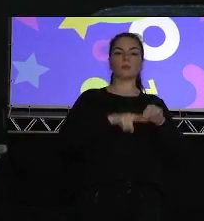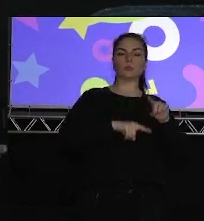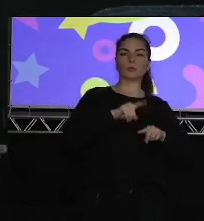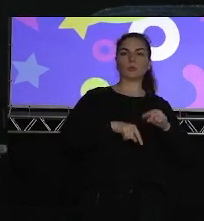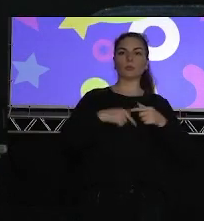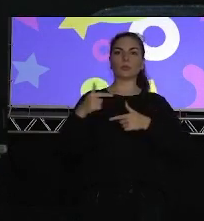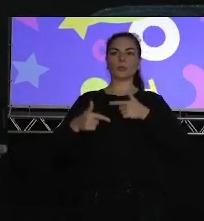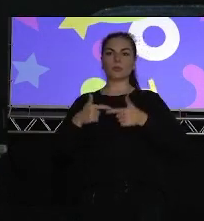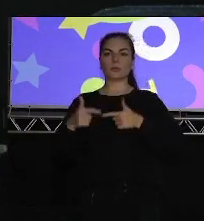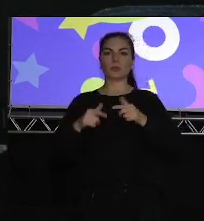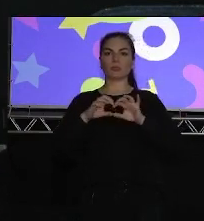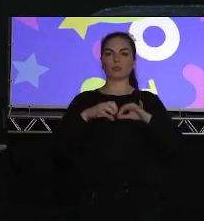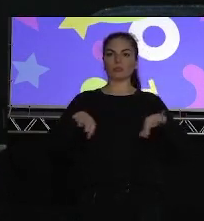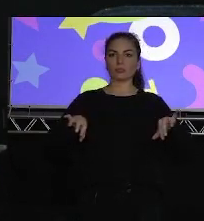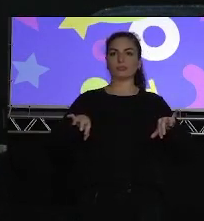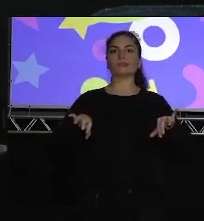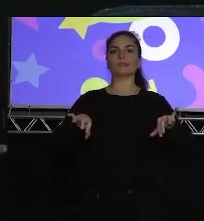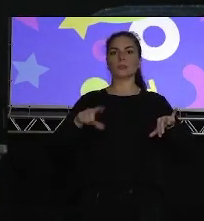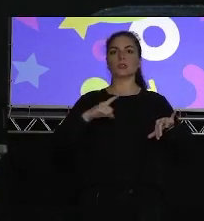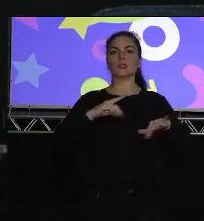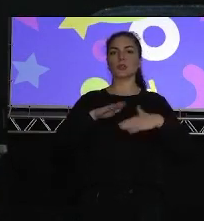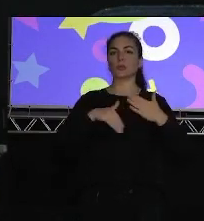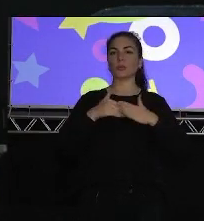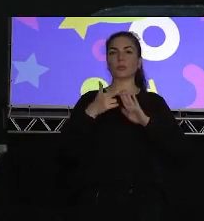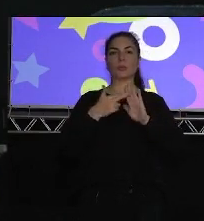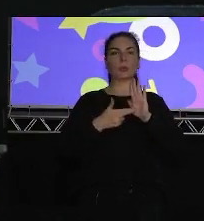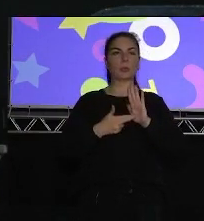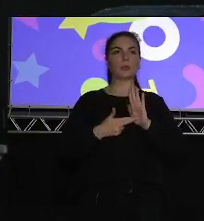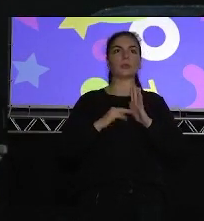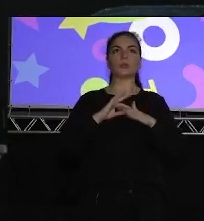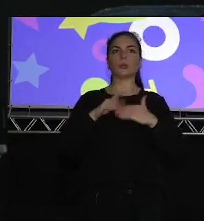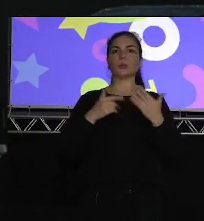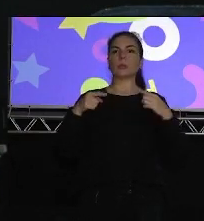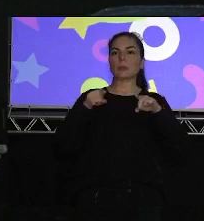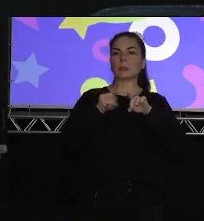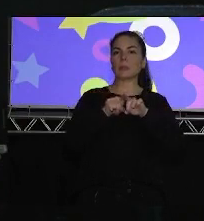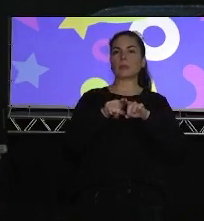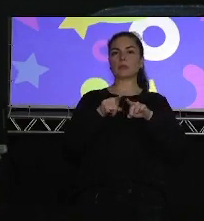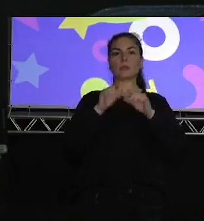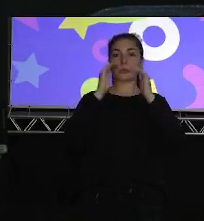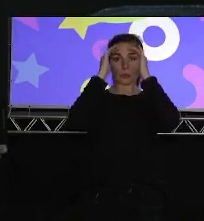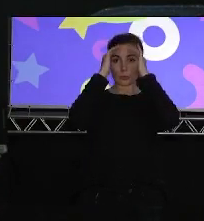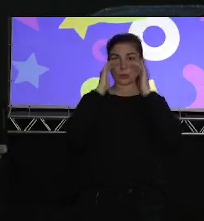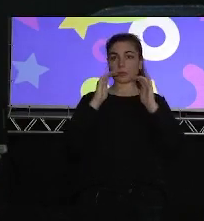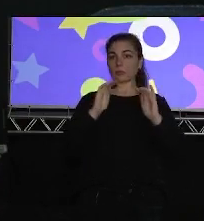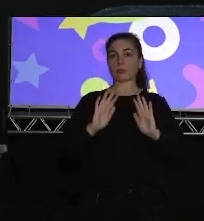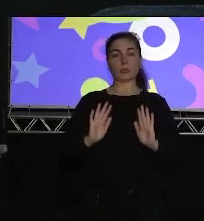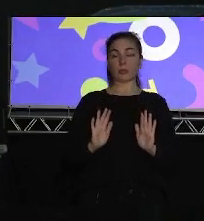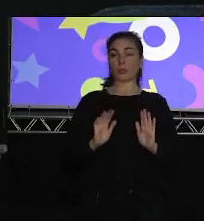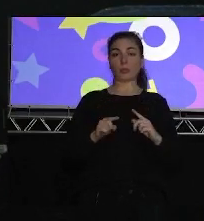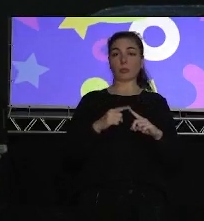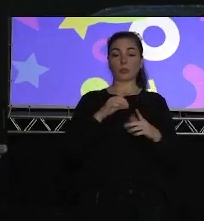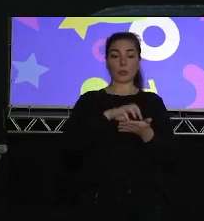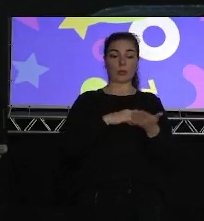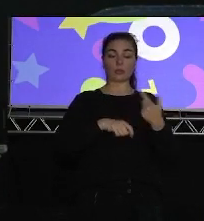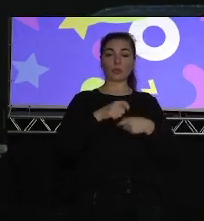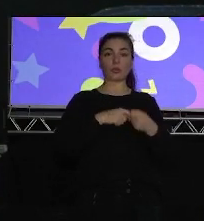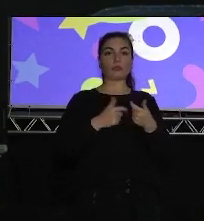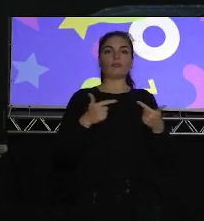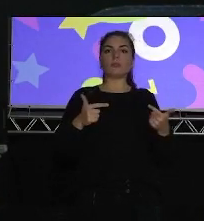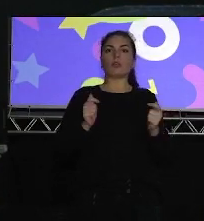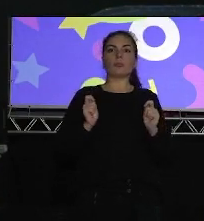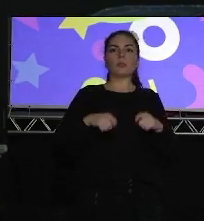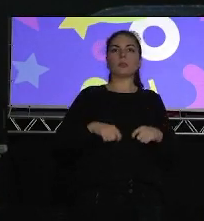adquiridos. E existe toda uma regulamentação, todo um compliance que muitas vezes não era respeitado, porque a área de negócio não tem competência para fazer uma